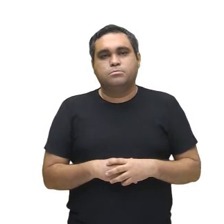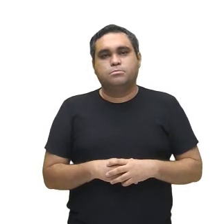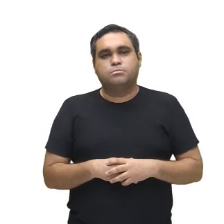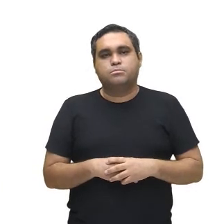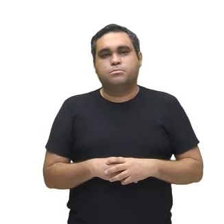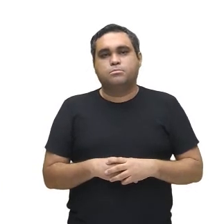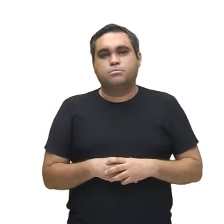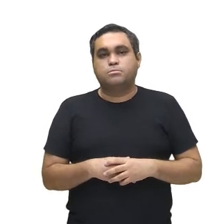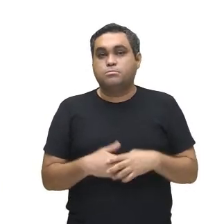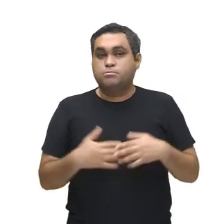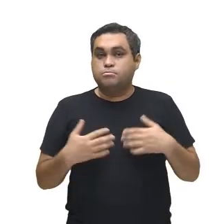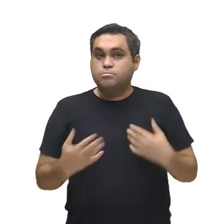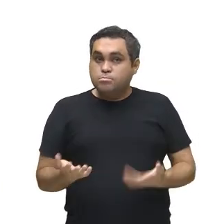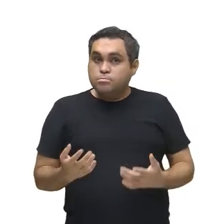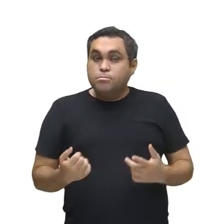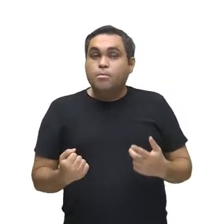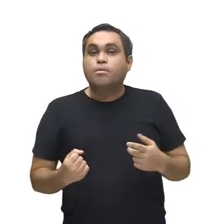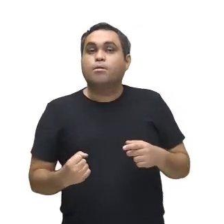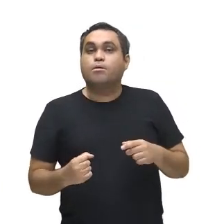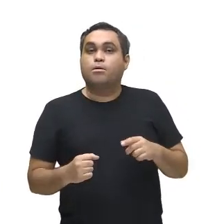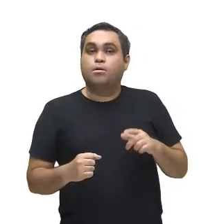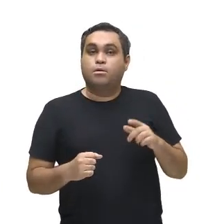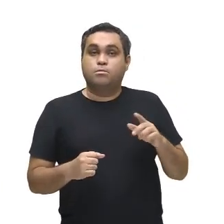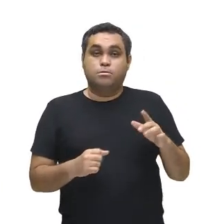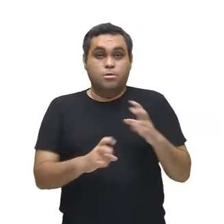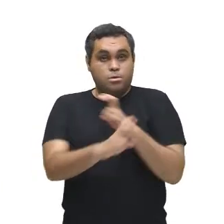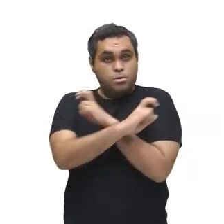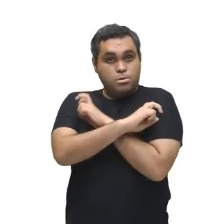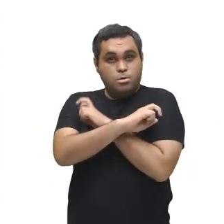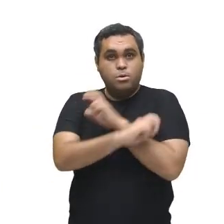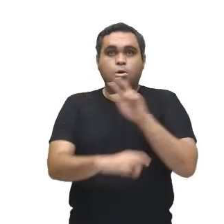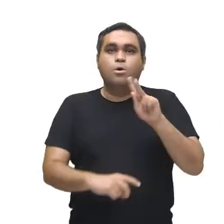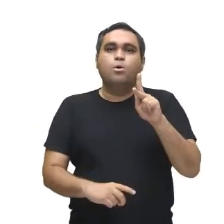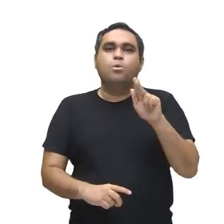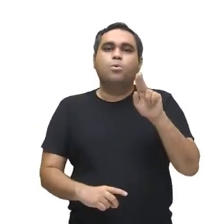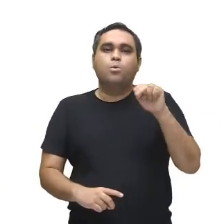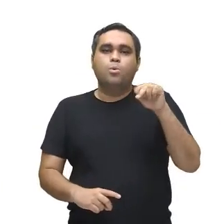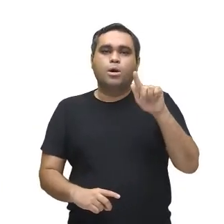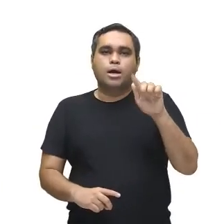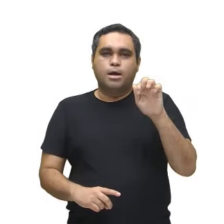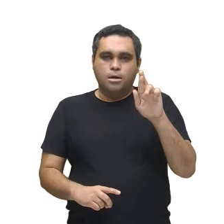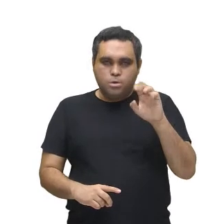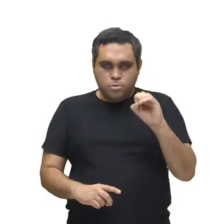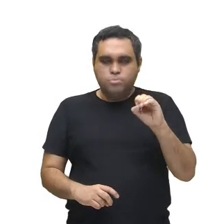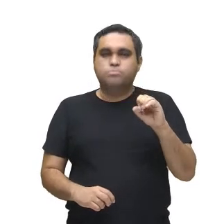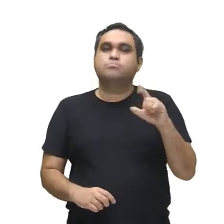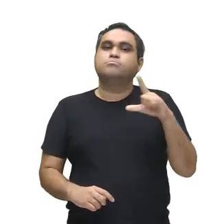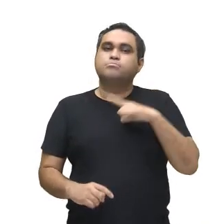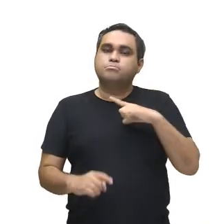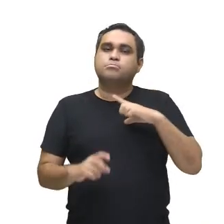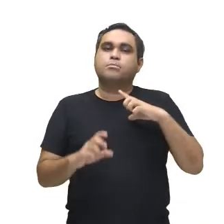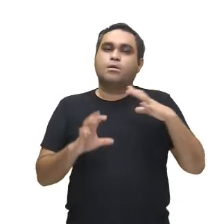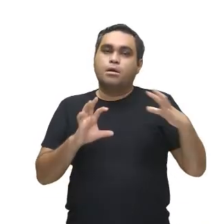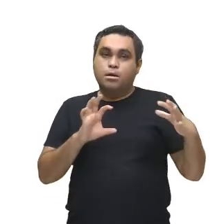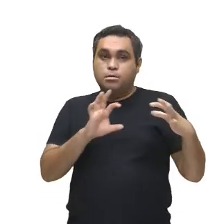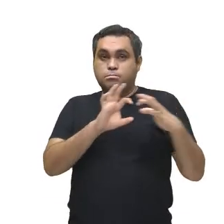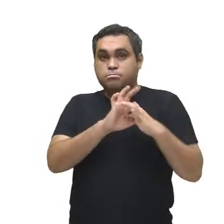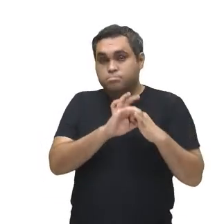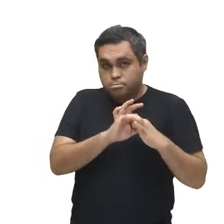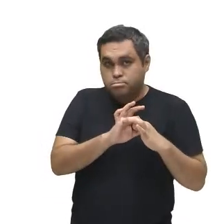O Império Austro-Húngaro tinha aliança com a Alemanha, que declarou guerra à